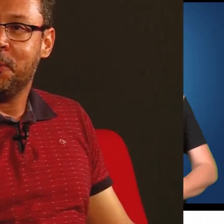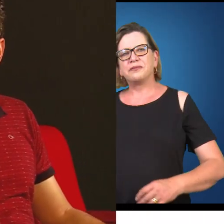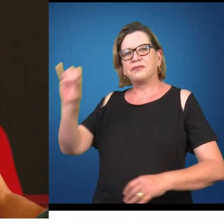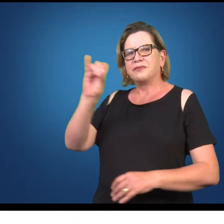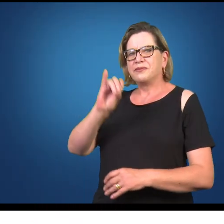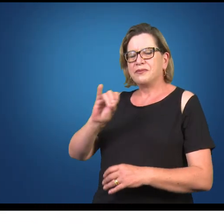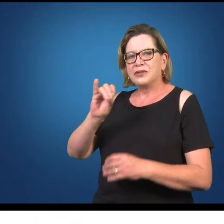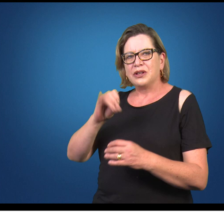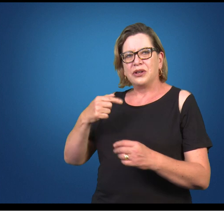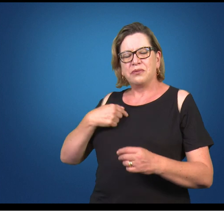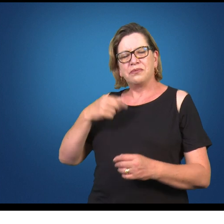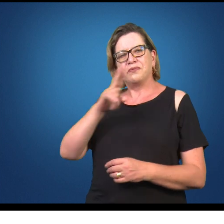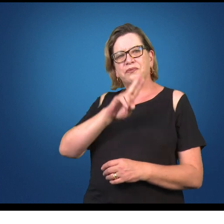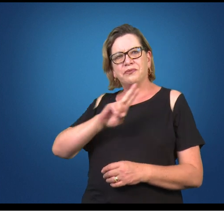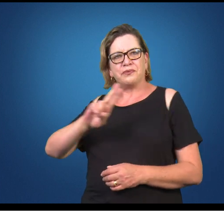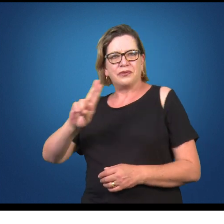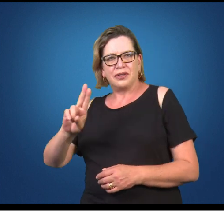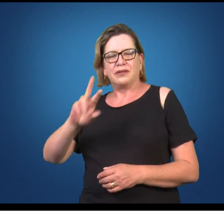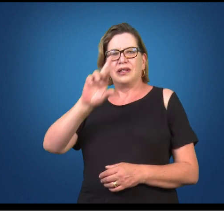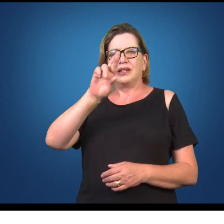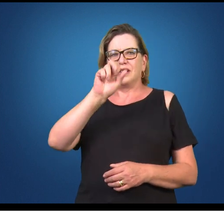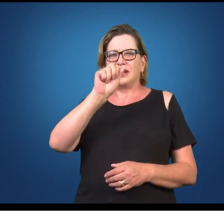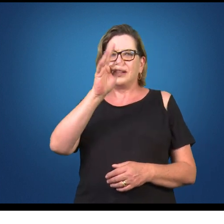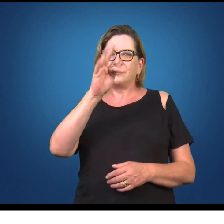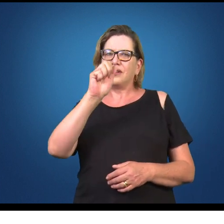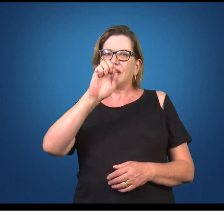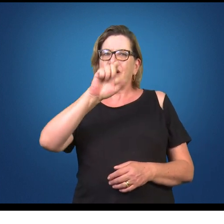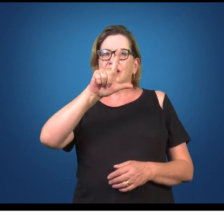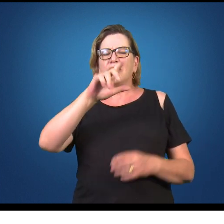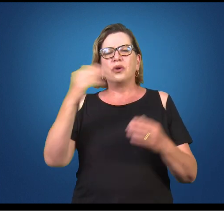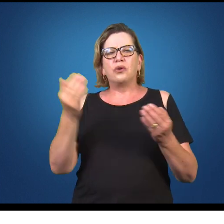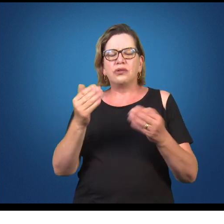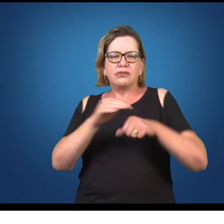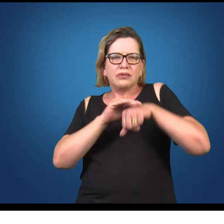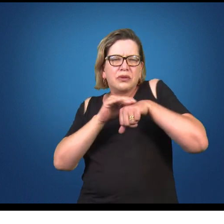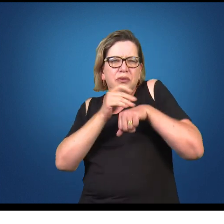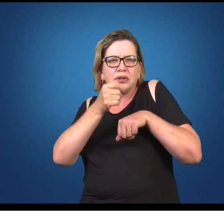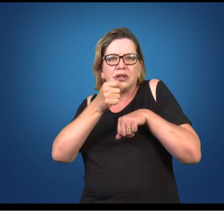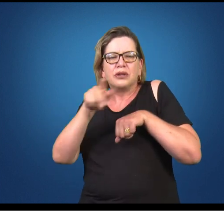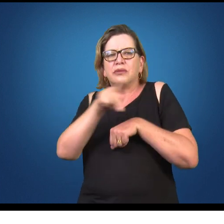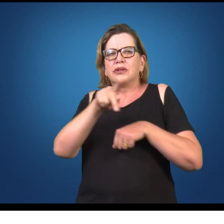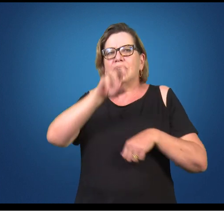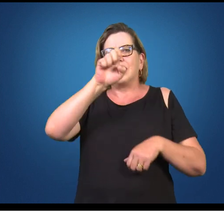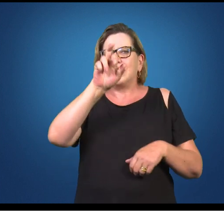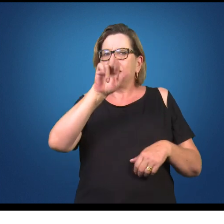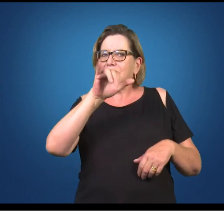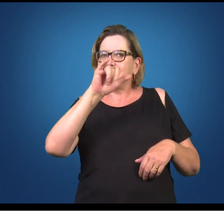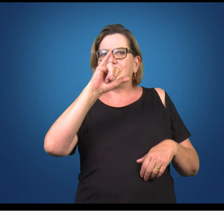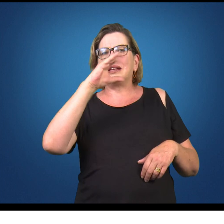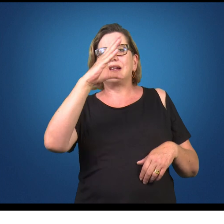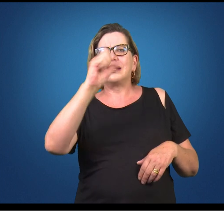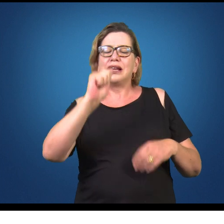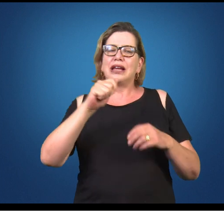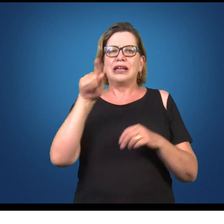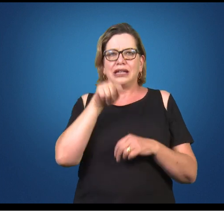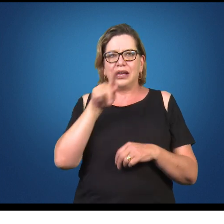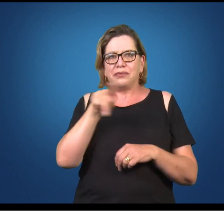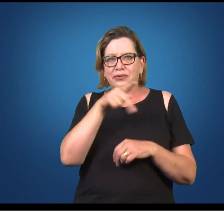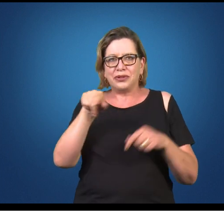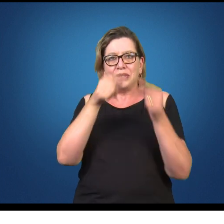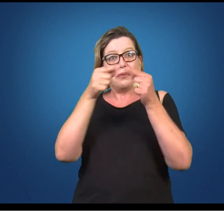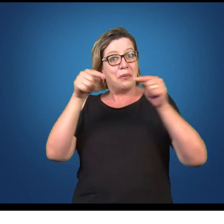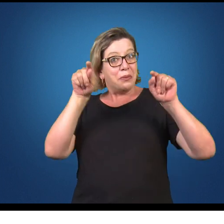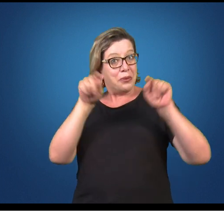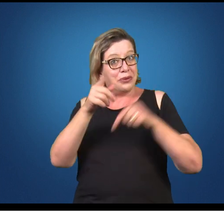Olá pessoal, eu me chamo Rafael. Hoje eu vou conversar um pouco com a professora Érica, que é professora de